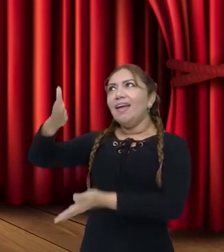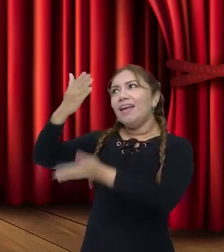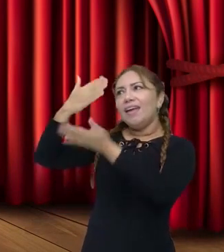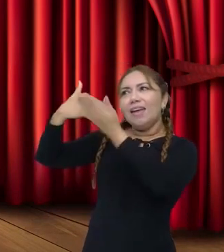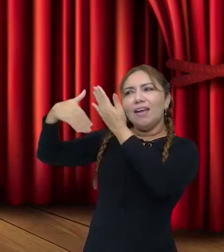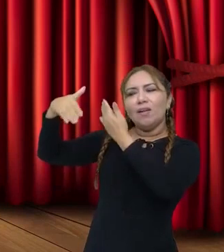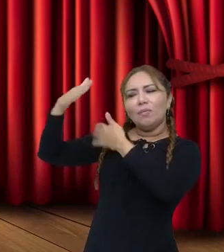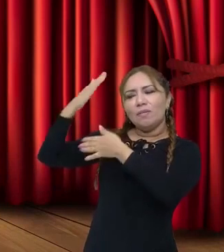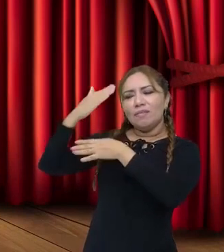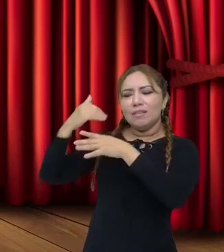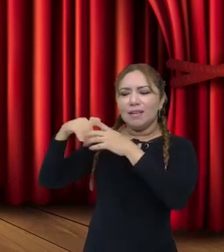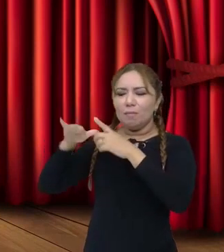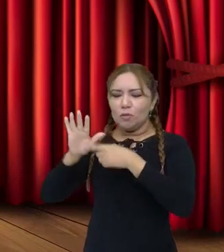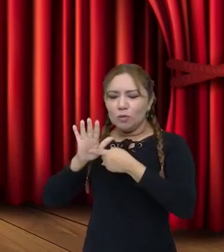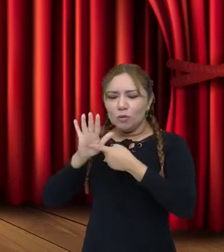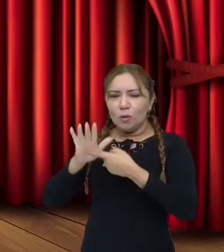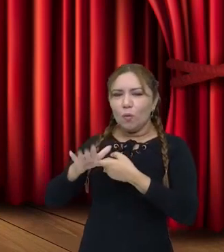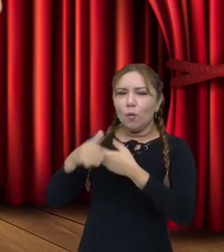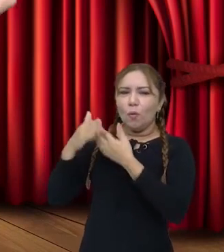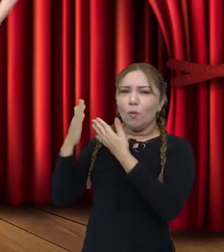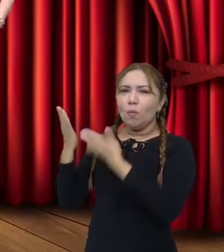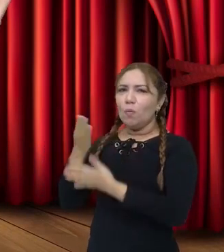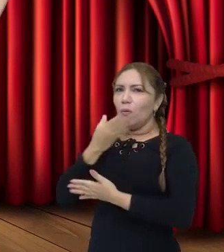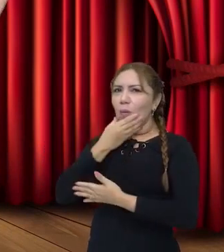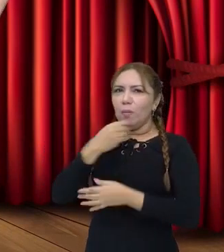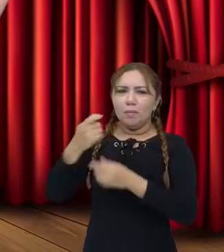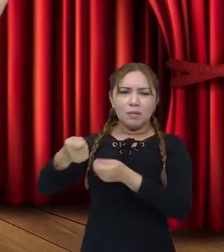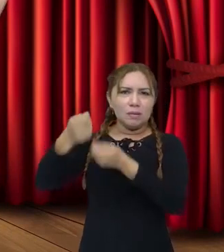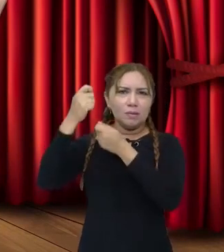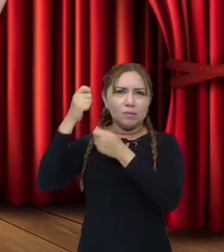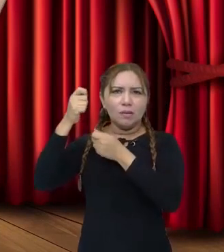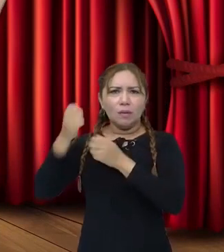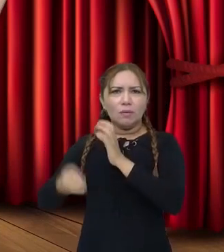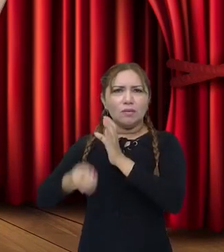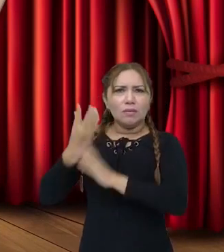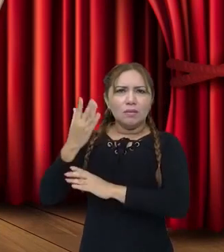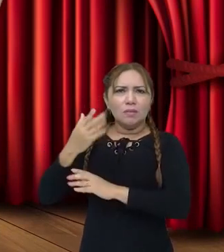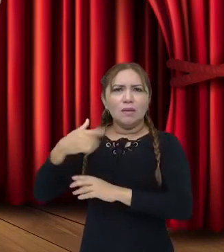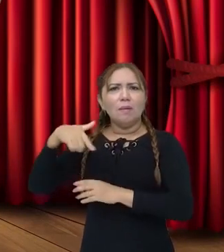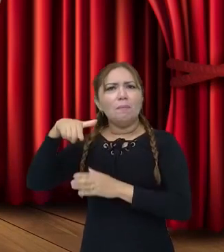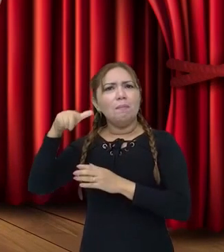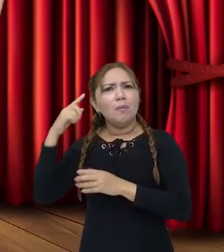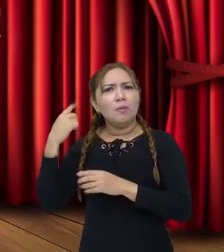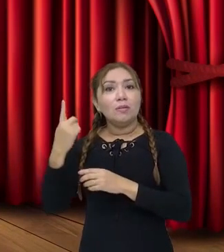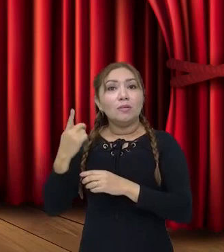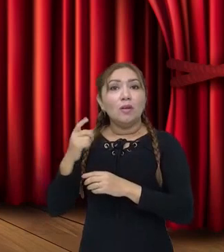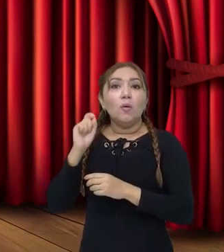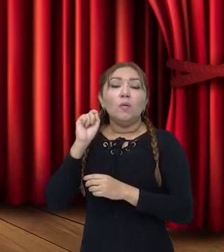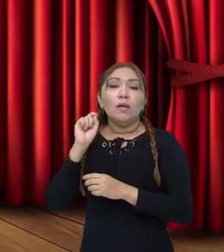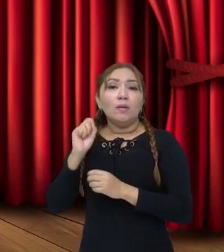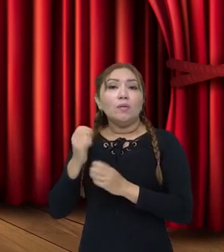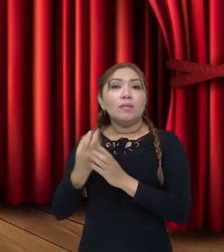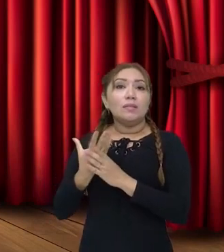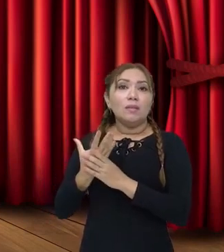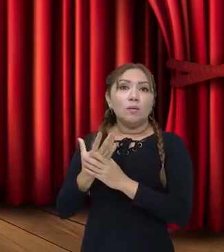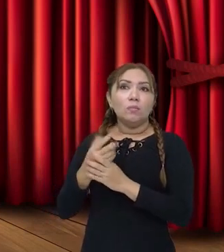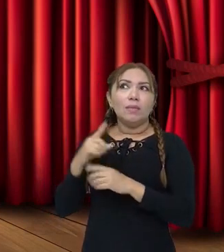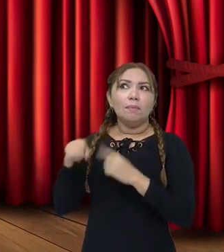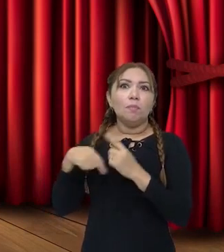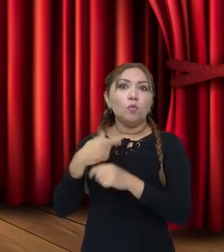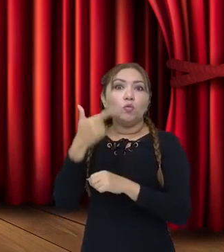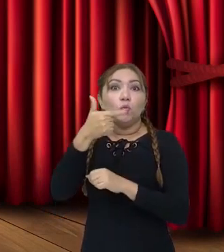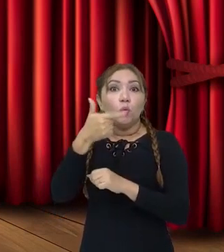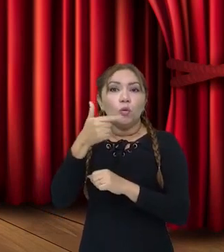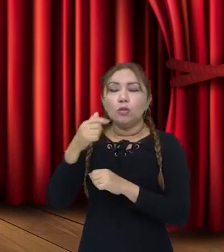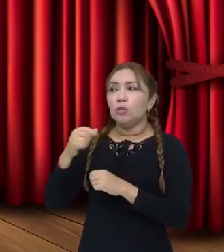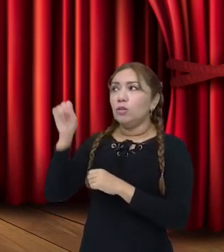mostrando o pescador, que é a imagem 1. O que aconteceu depois? Na imagem 2. O rei malvado nos